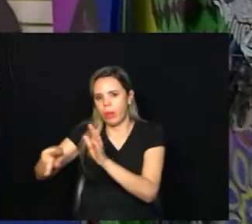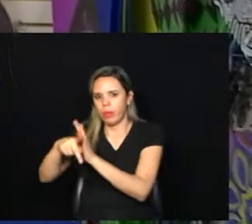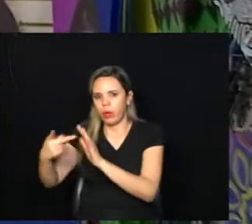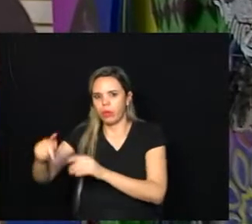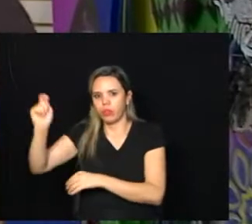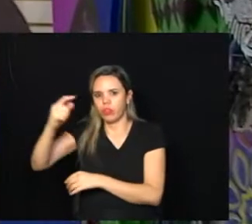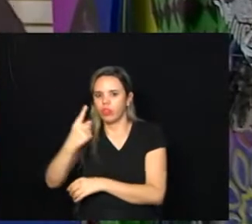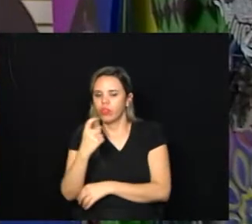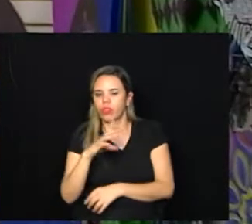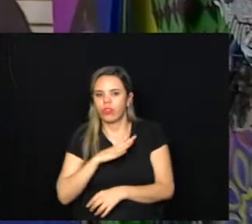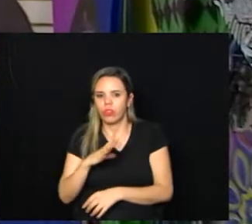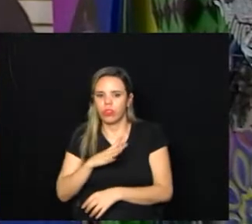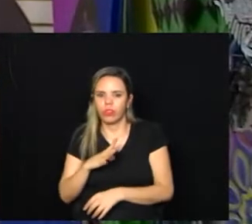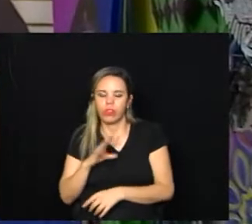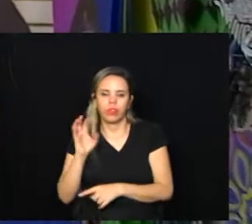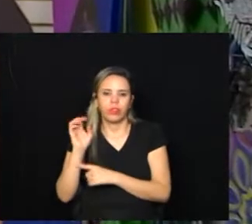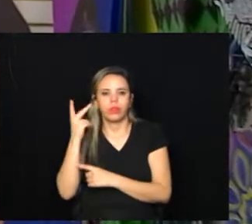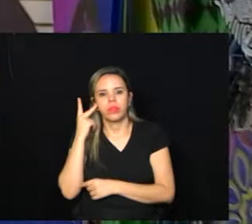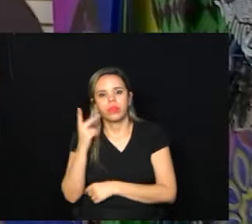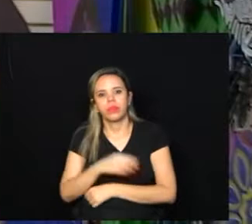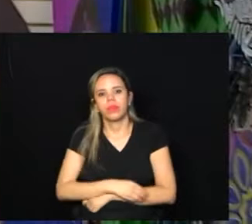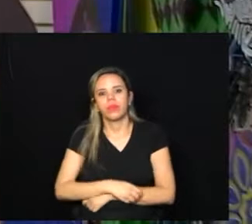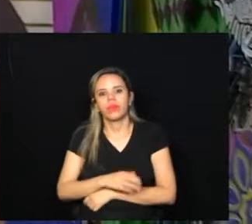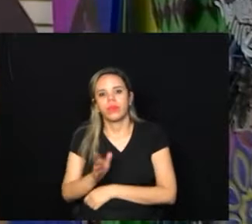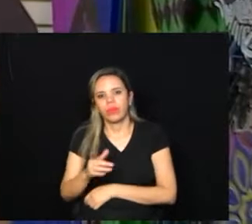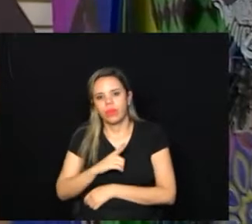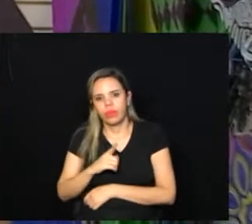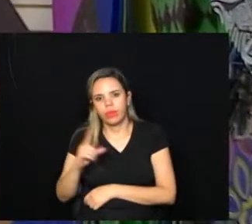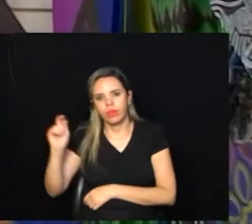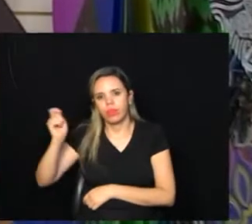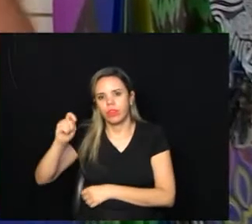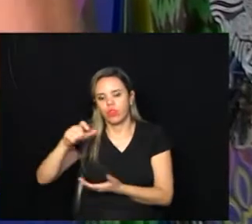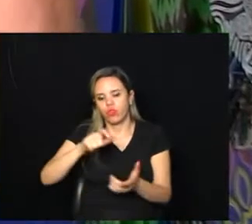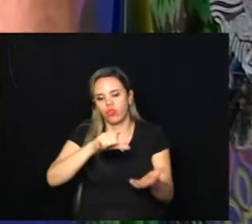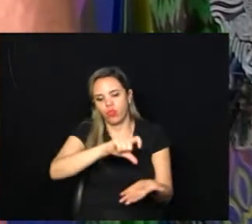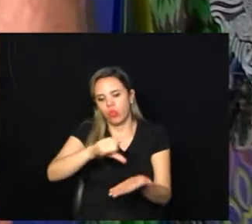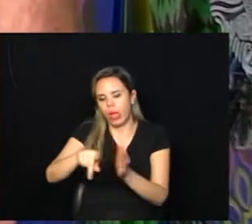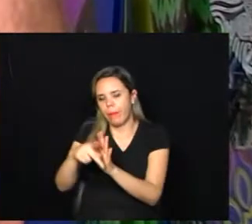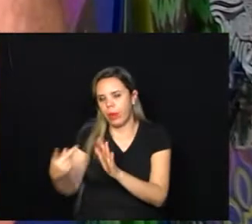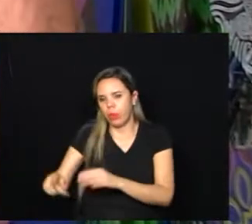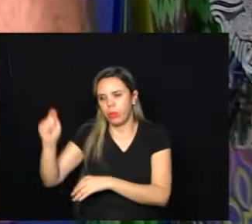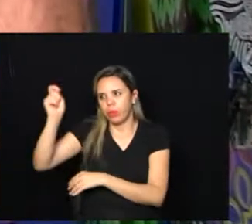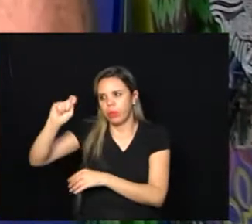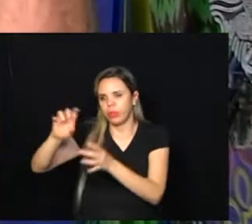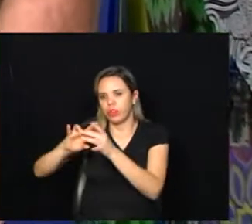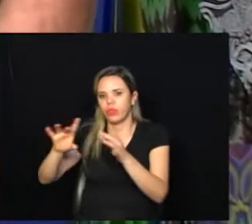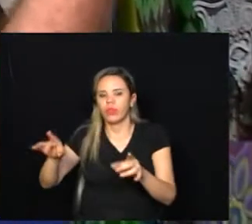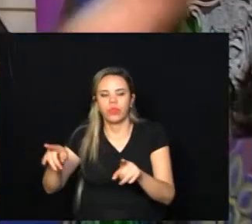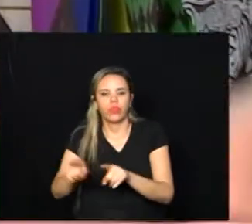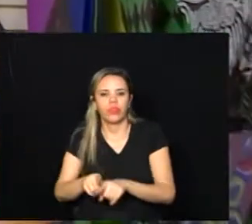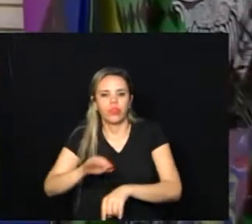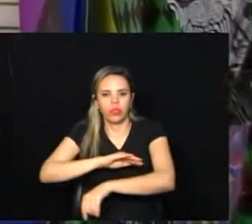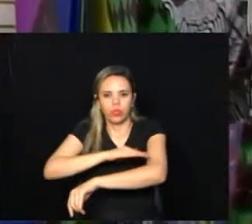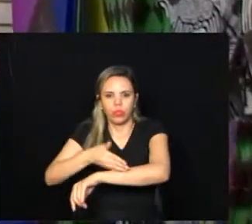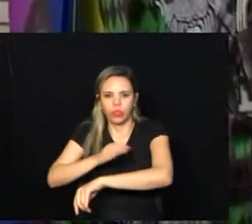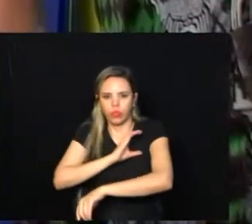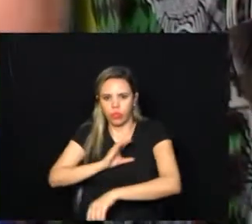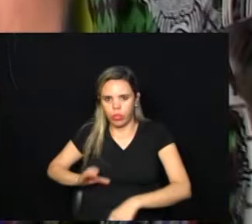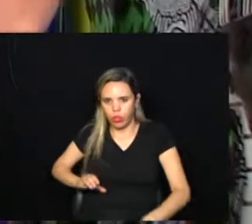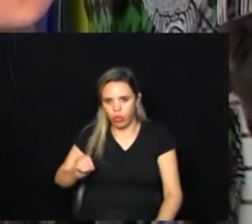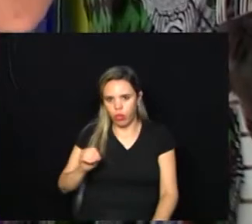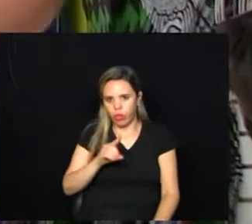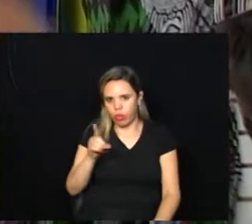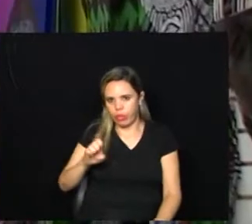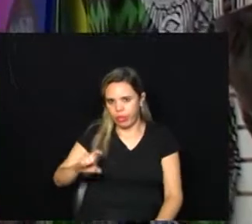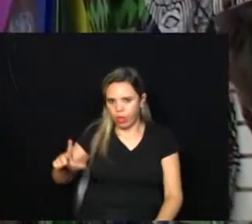Campinas é a única cidade no interior aqui do estado de São Paulo que já tem os pipódromos, né? Aí tem o pipódromo do Monte Cristo e Parque Uziel, e